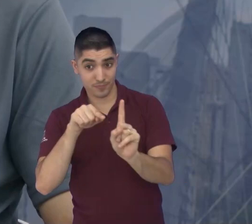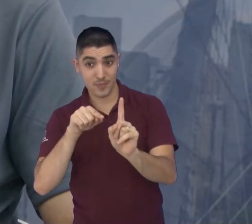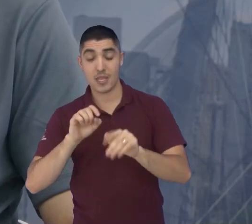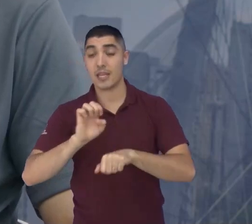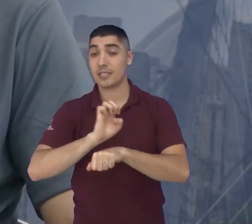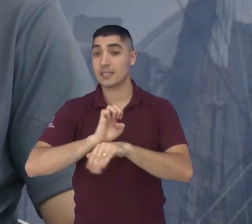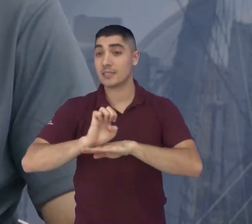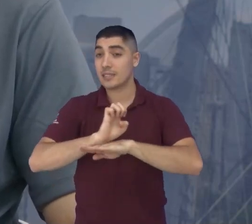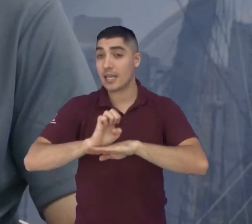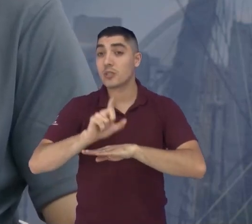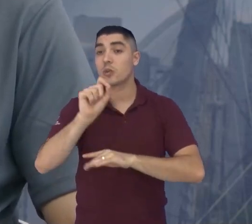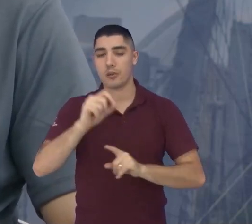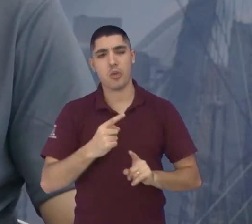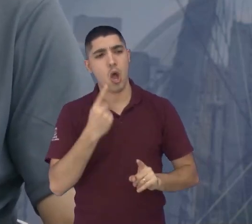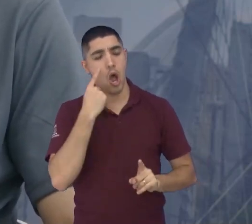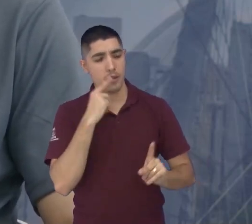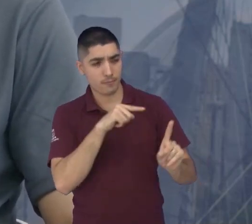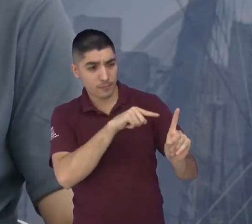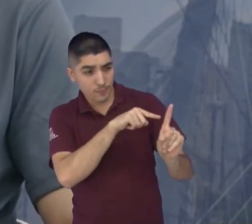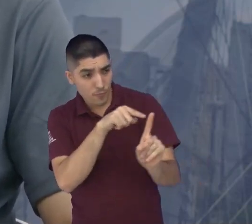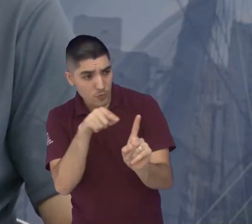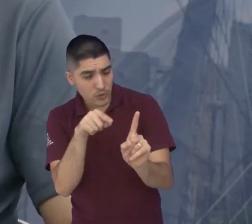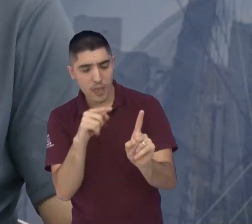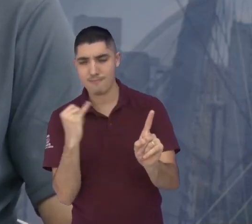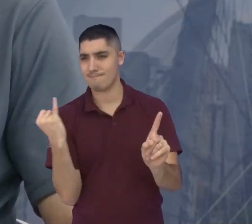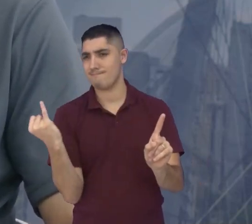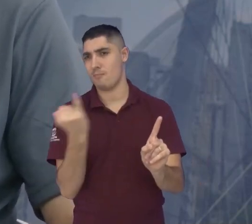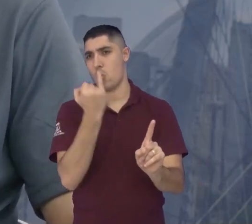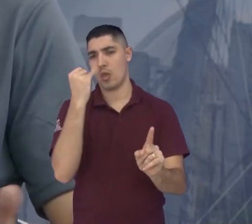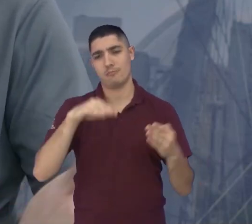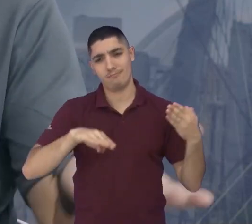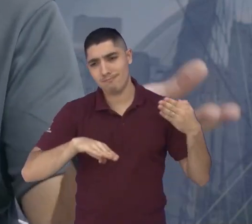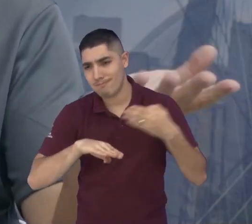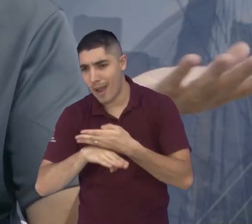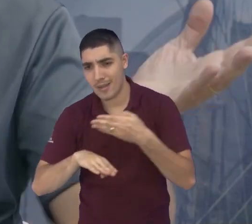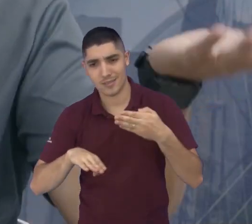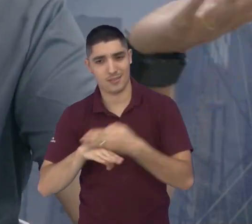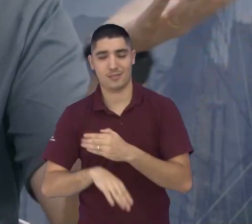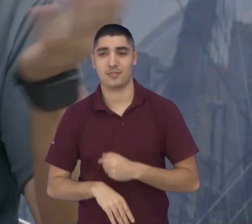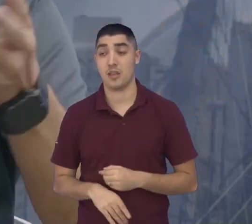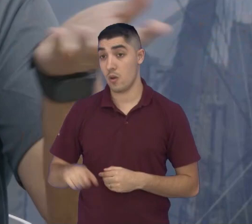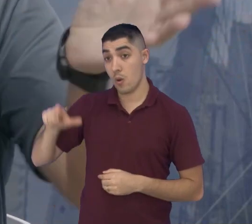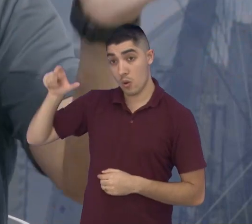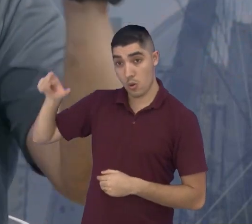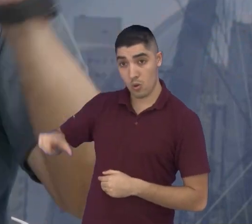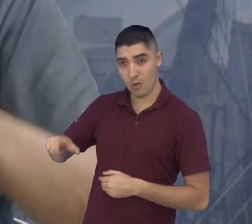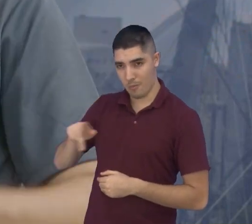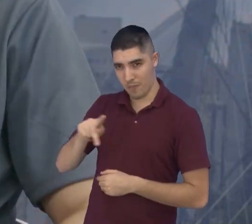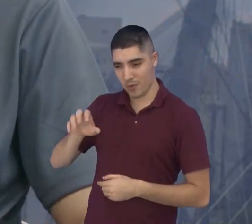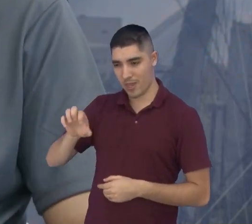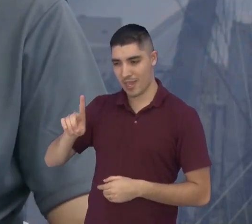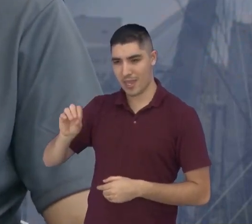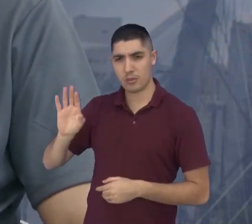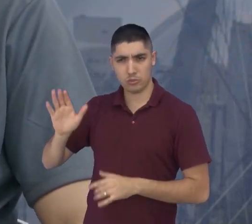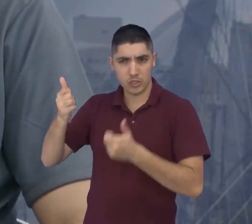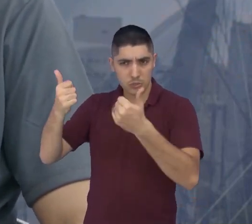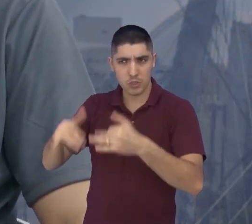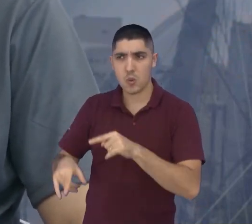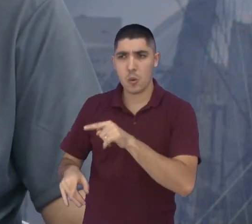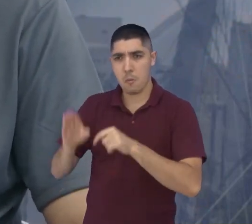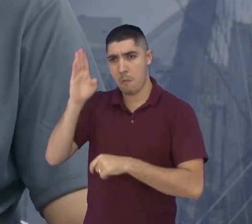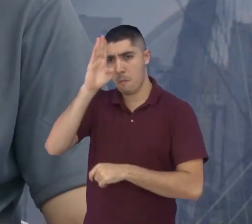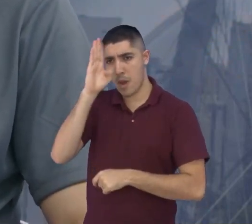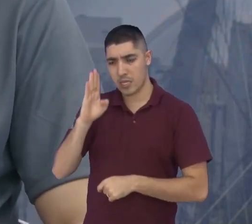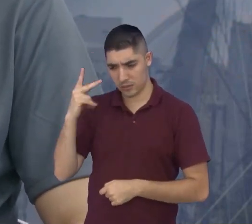dessa participação deles. Porque, como o professor Edu falou, o Brasil tem pouco mais de 500